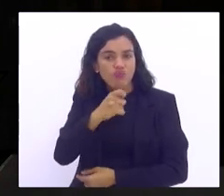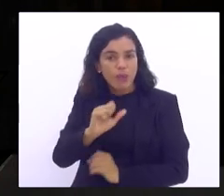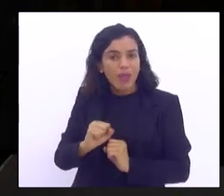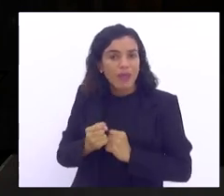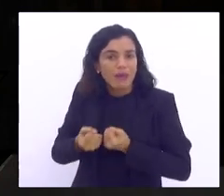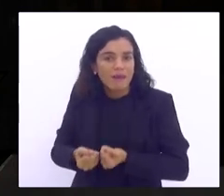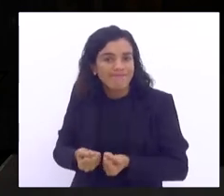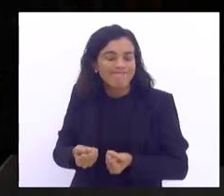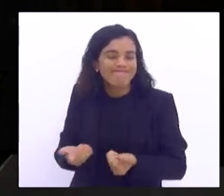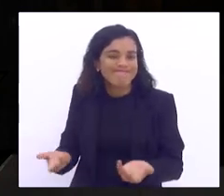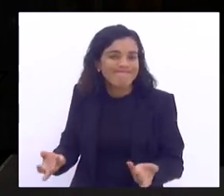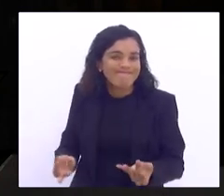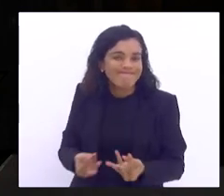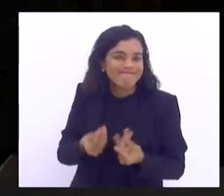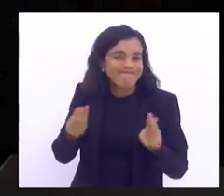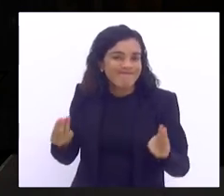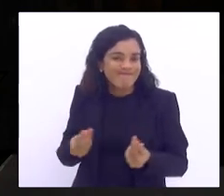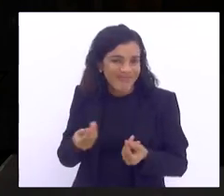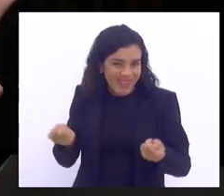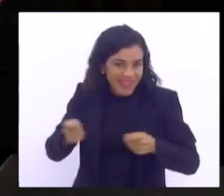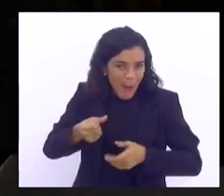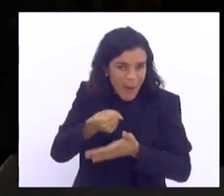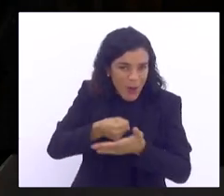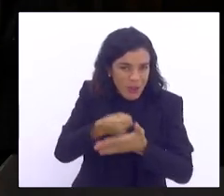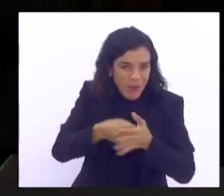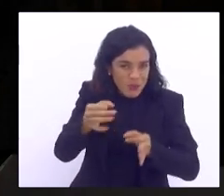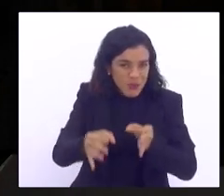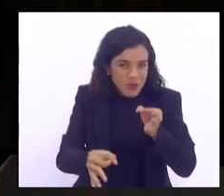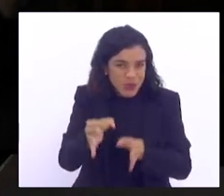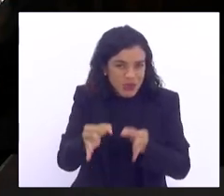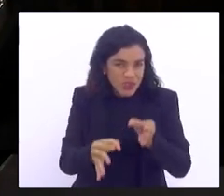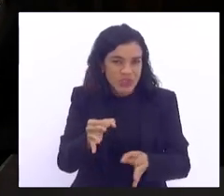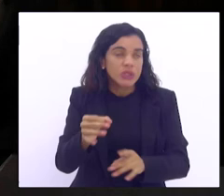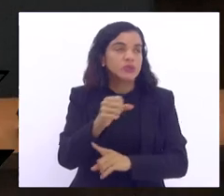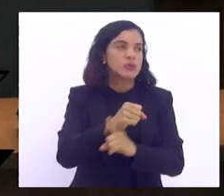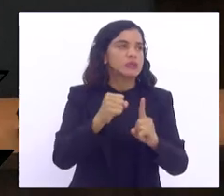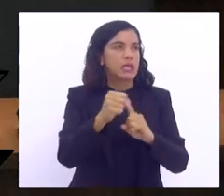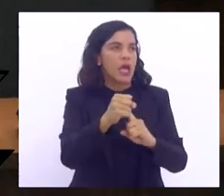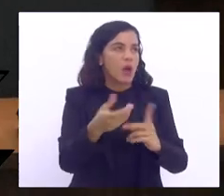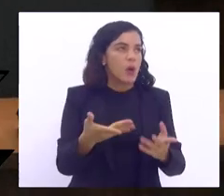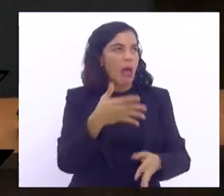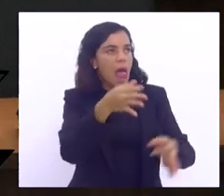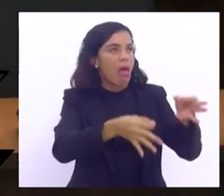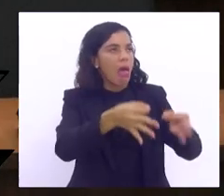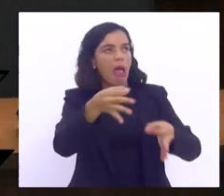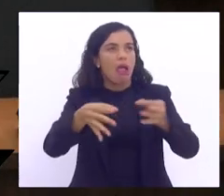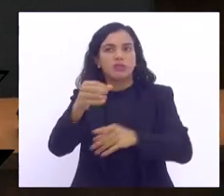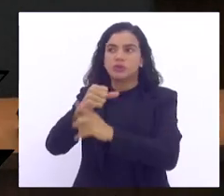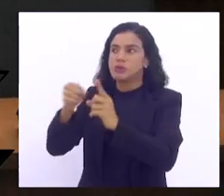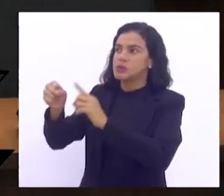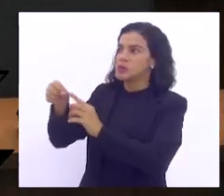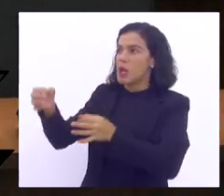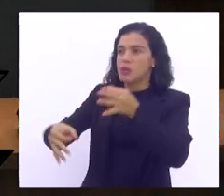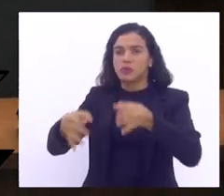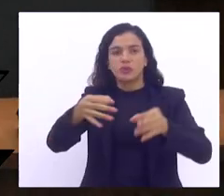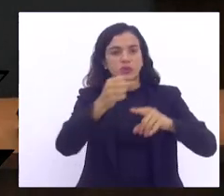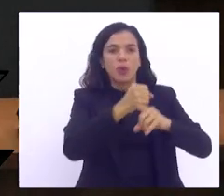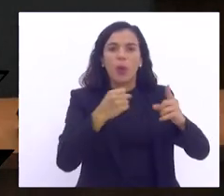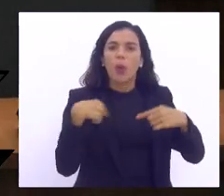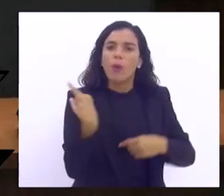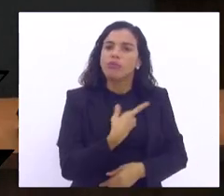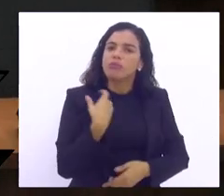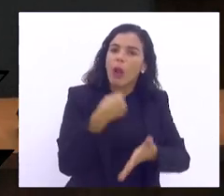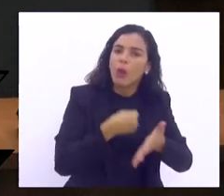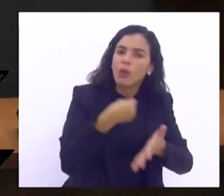defesa. Será que a gente tem como lutar por justiça? Muitos falam sobre justiça social. Como a gente vai pensar em lutar por justiça se a